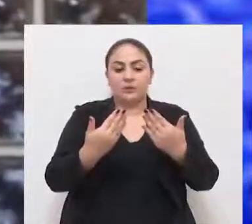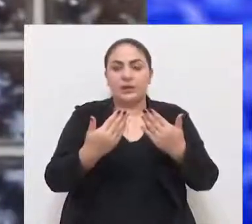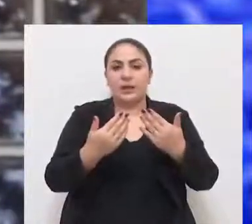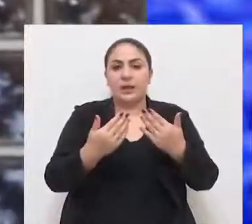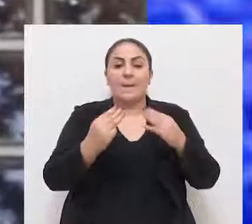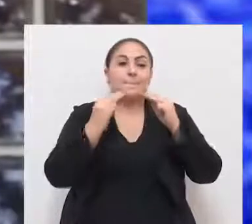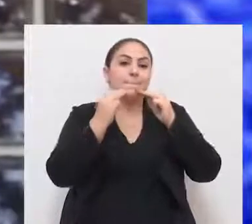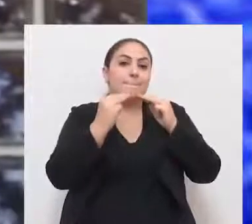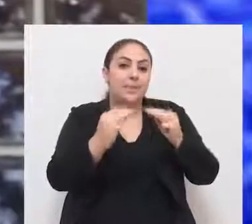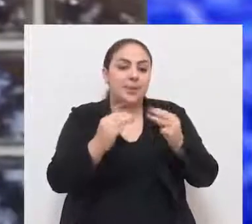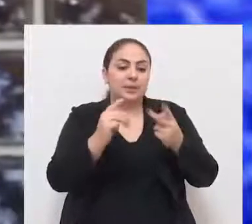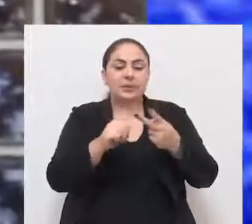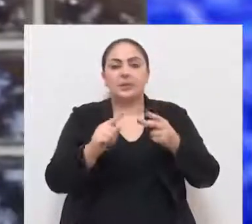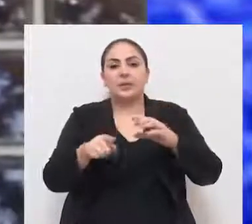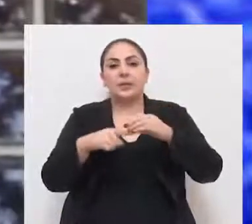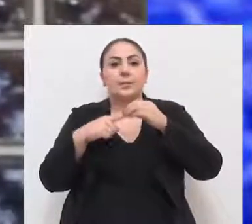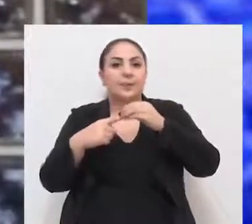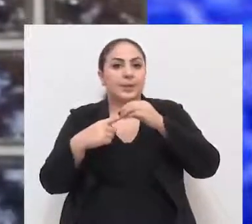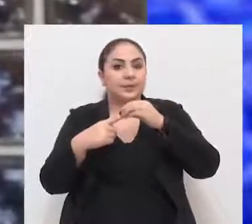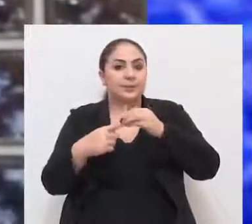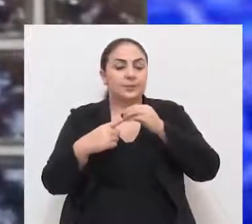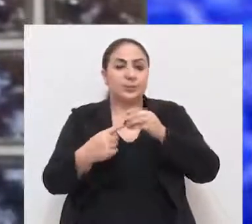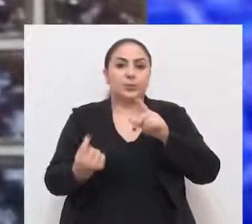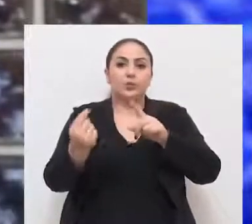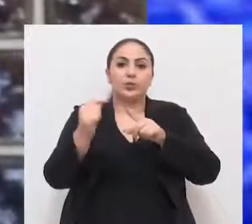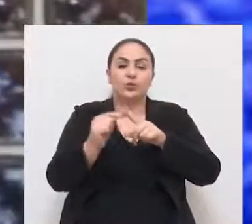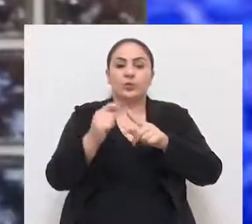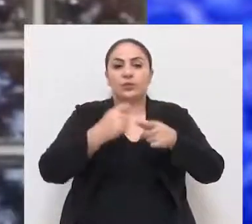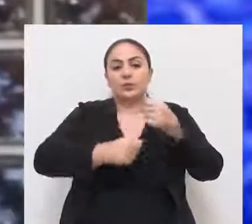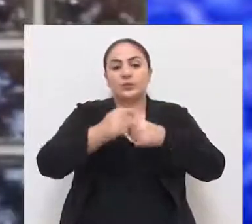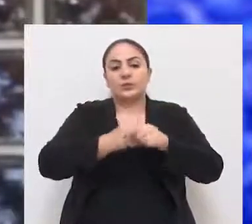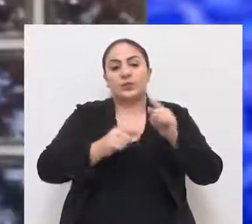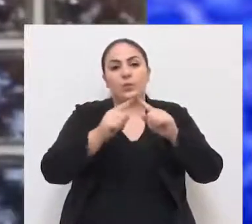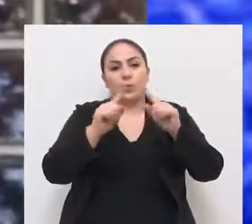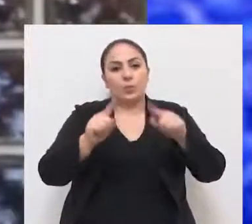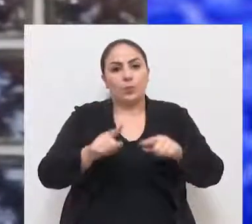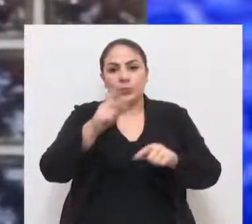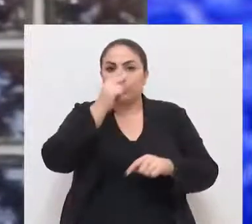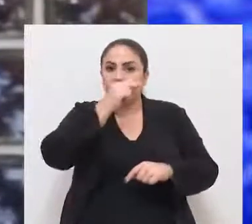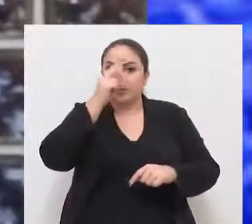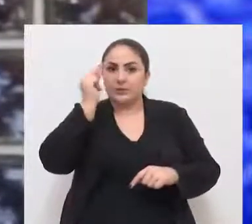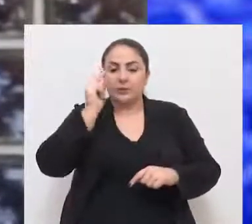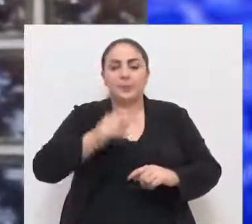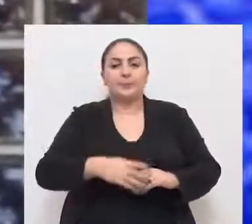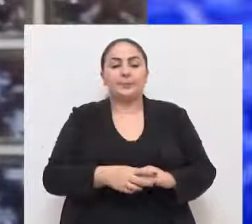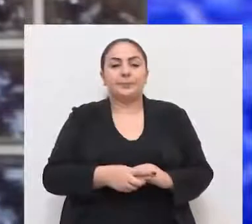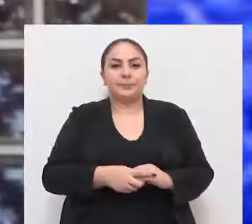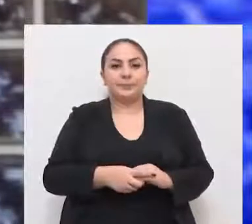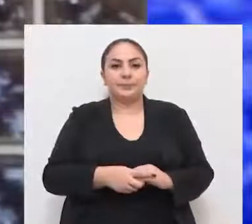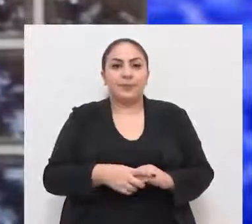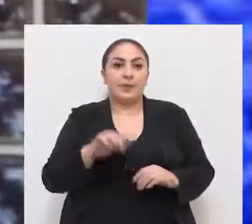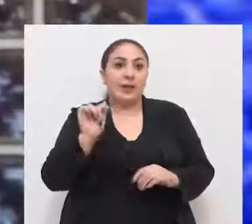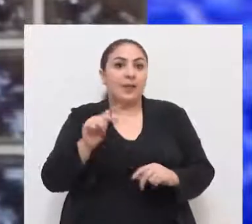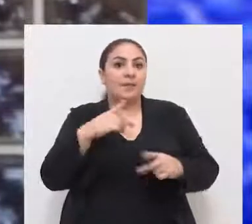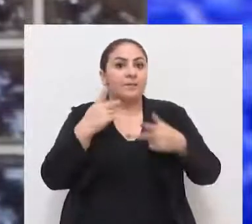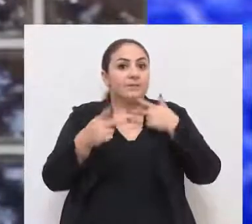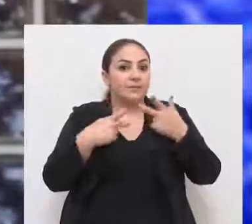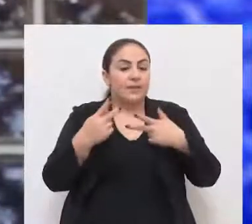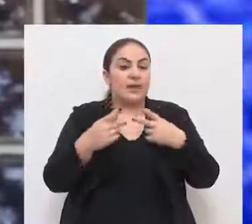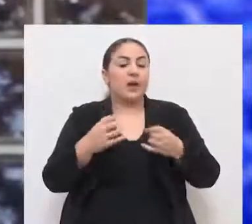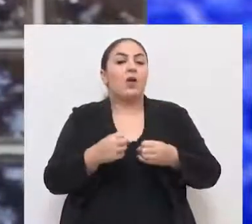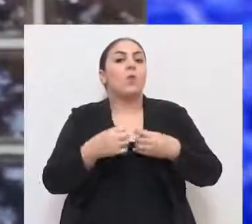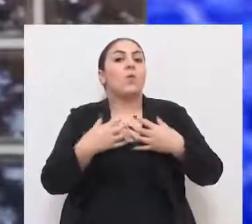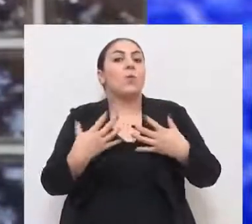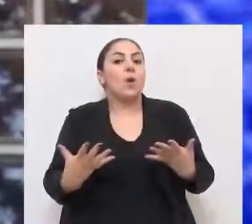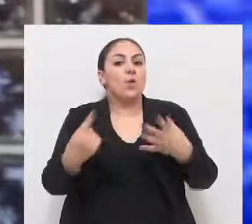as metas e prioridades da administração pública municipal. Ela fala de